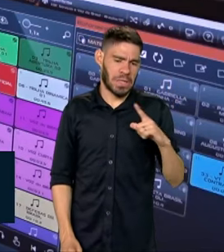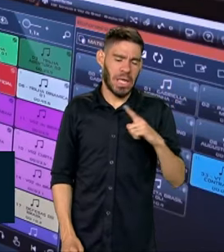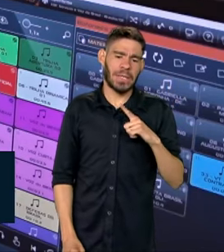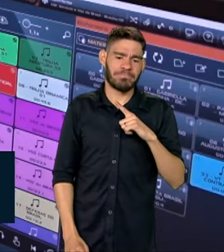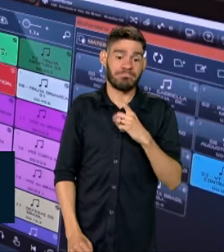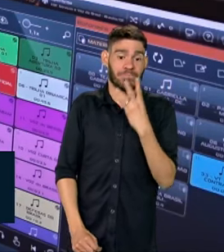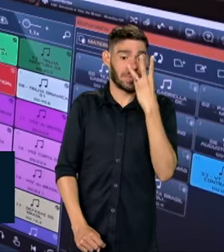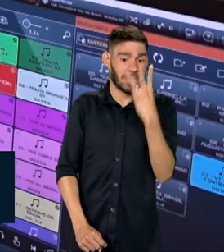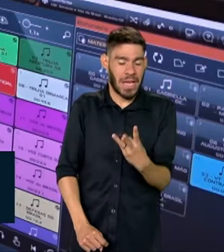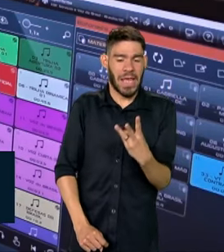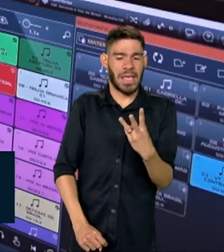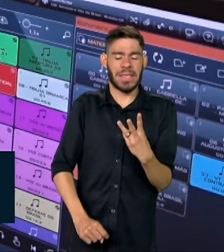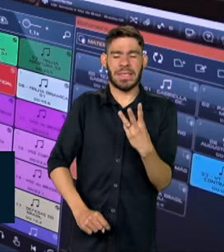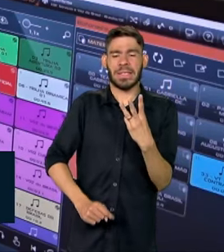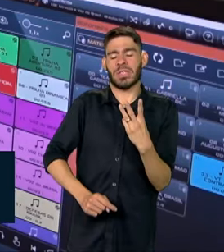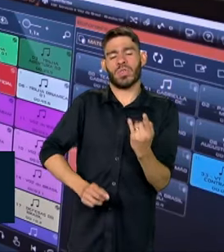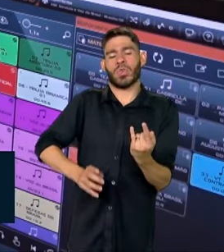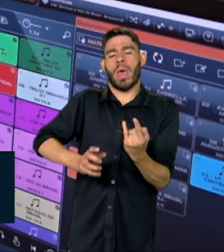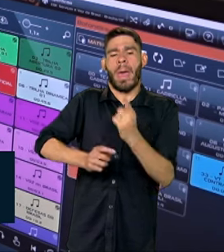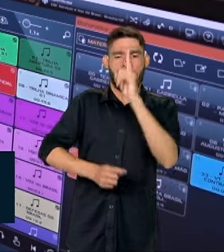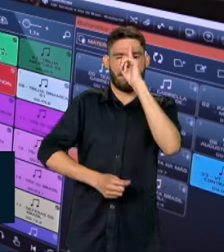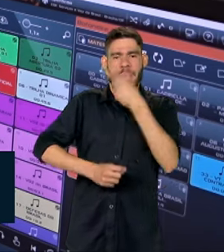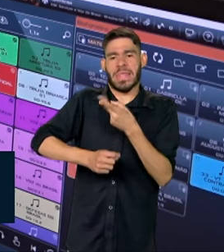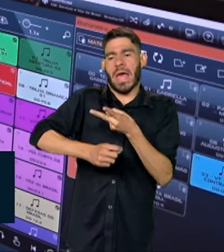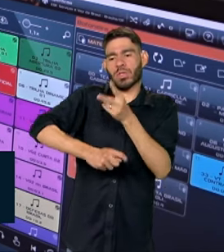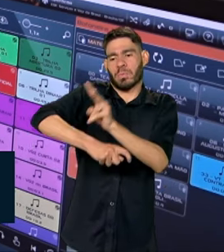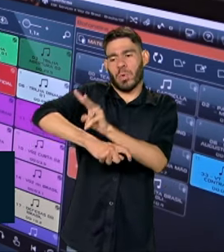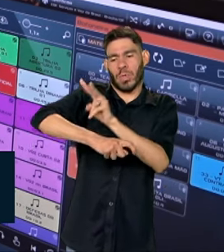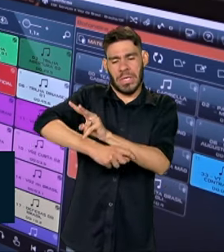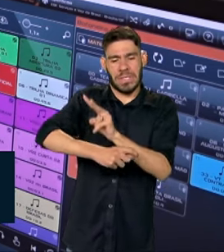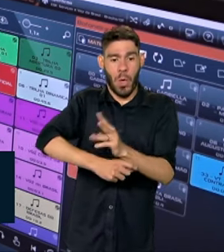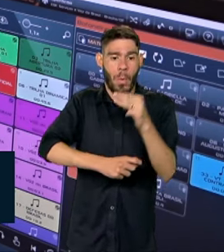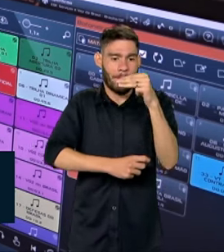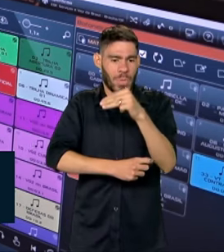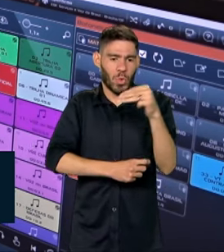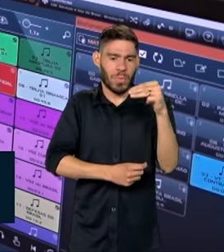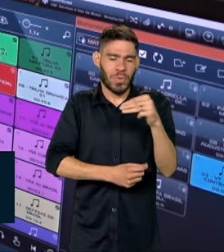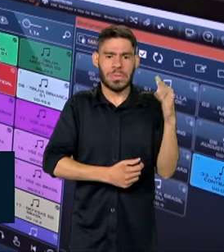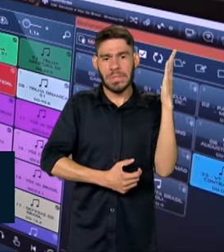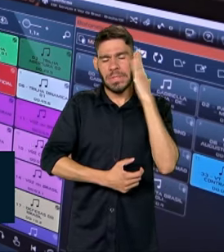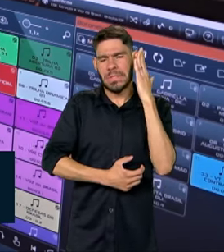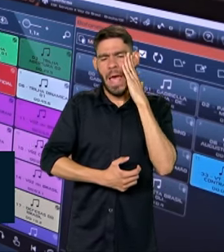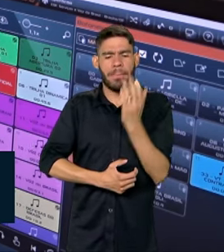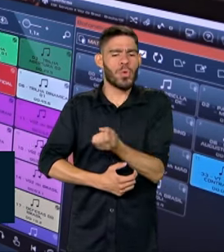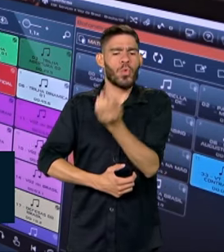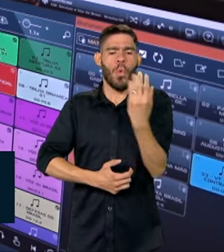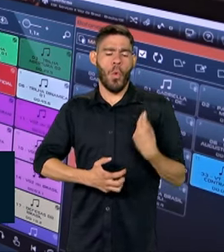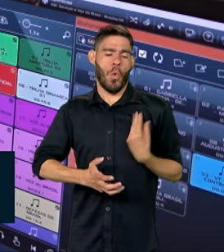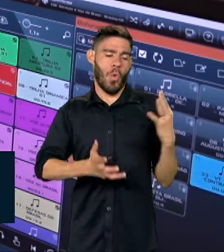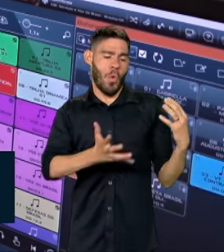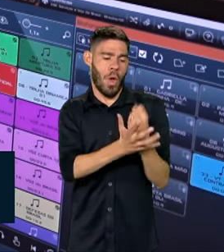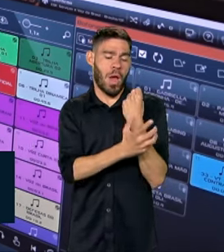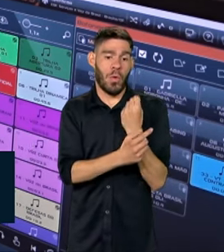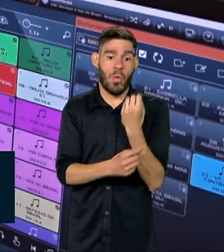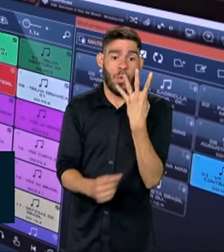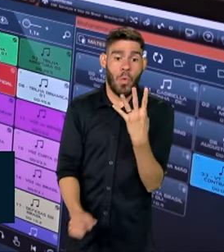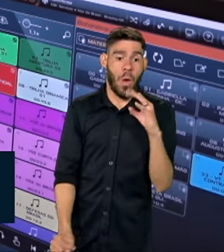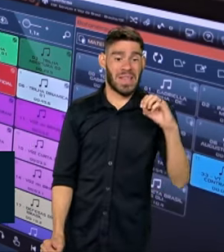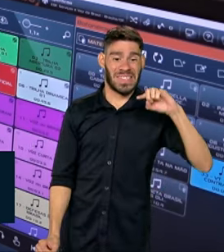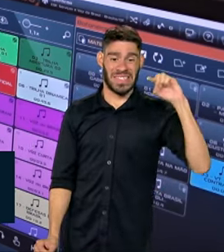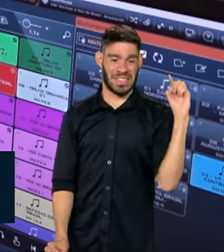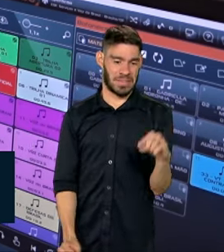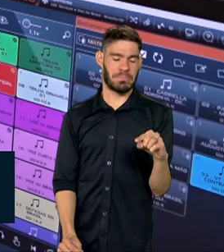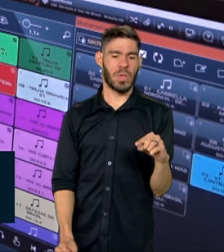medidas protetivas por minuto nesse país que é concedida. Sabe quantas vidas são salvas? São mais de 400